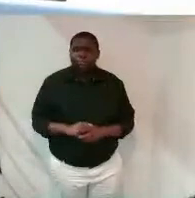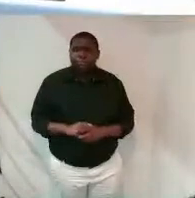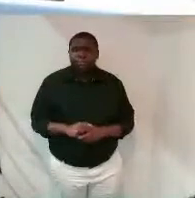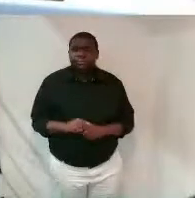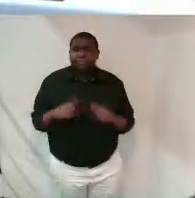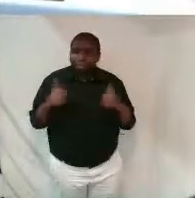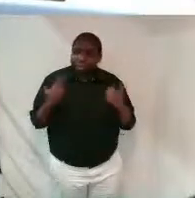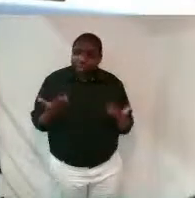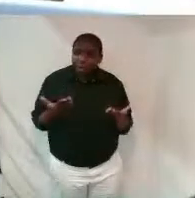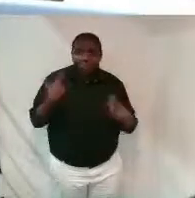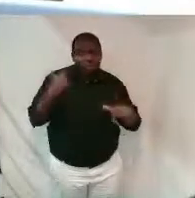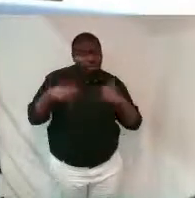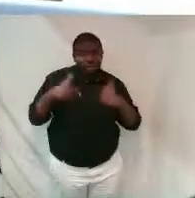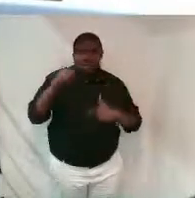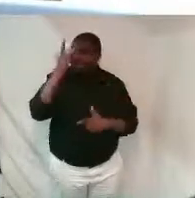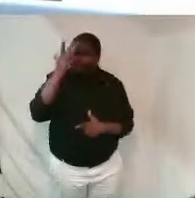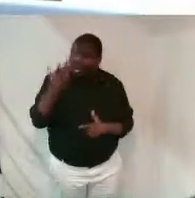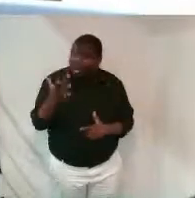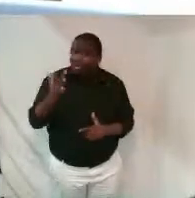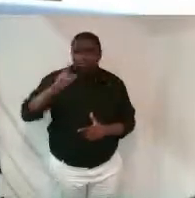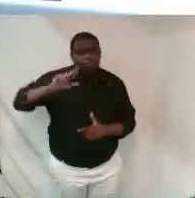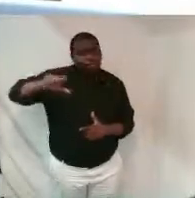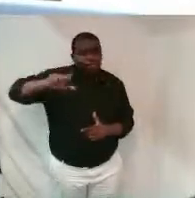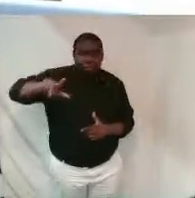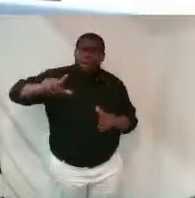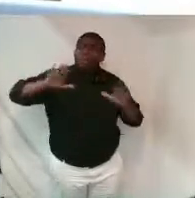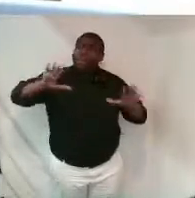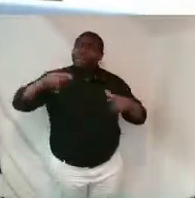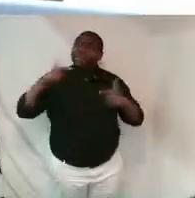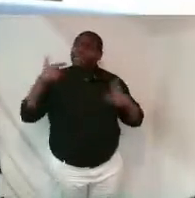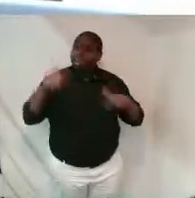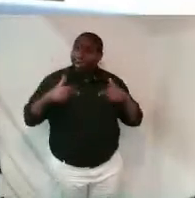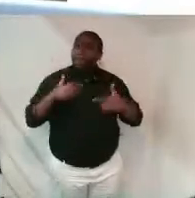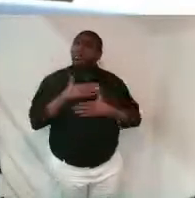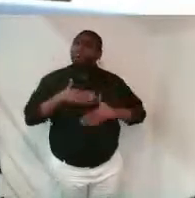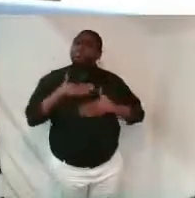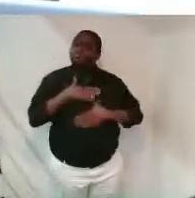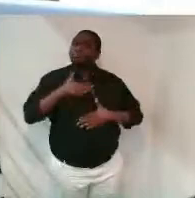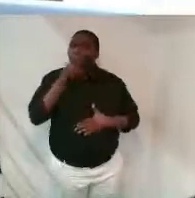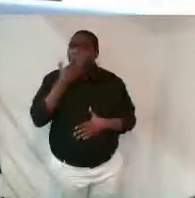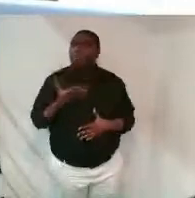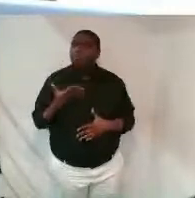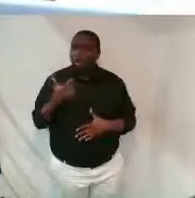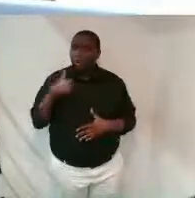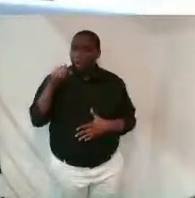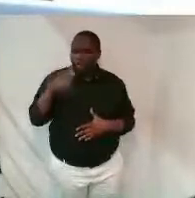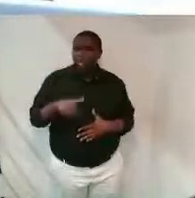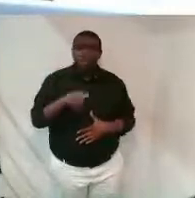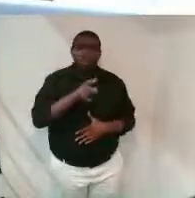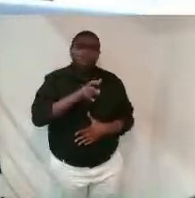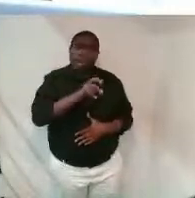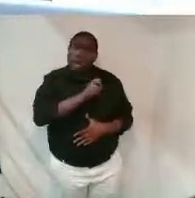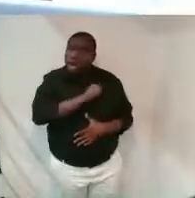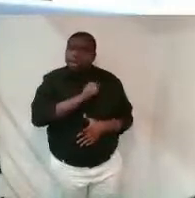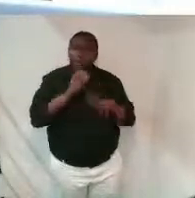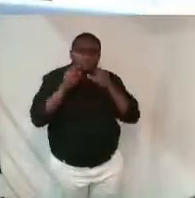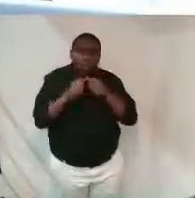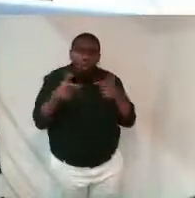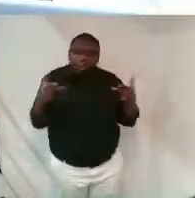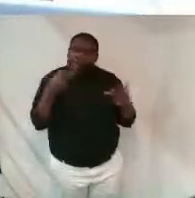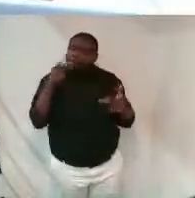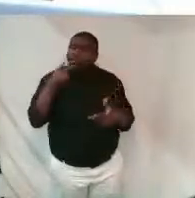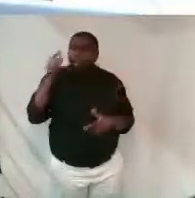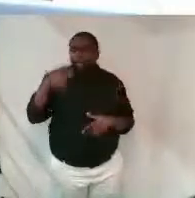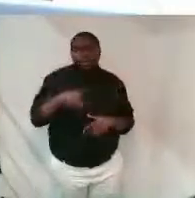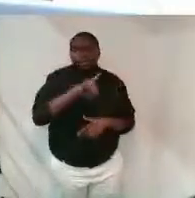um trabalho não é fácil, mas é um trabalho gratificante. Né? E se eu pudesse aqui, eu sou um dos apaixonados por lixo aqui, ficaria o dia inteiro,